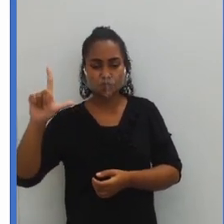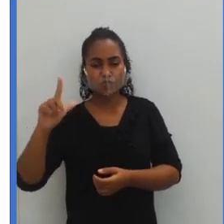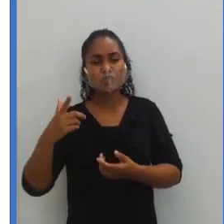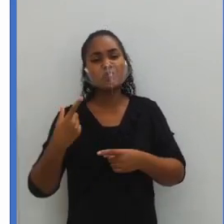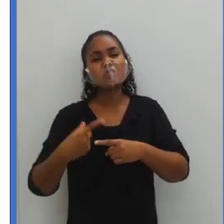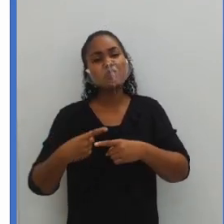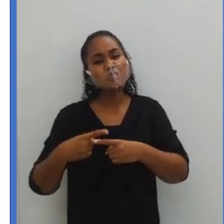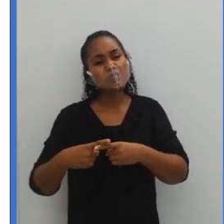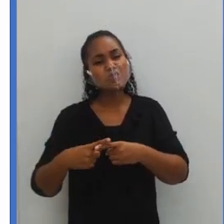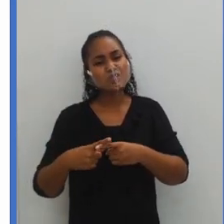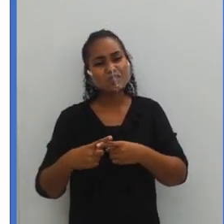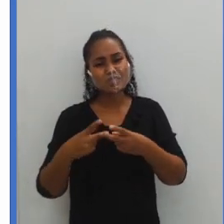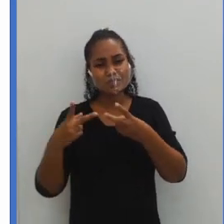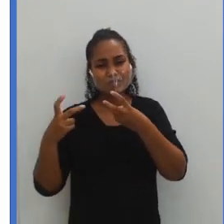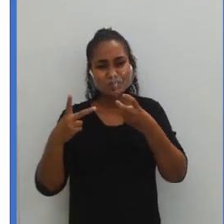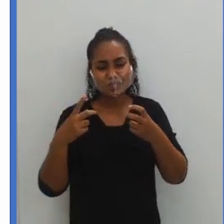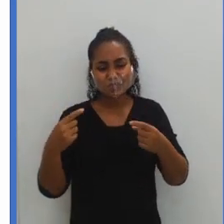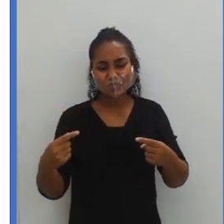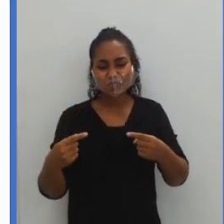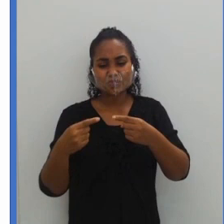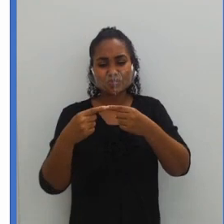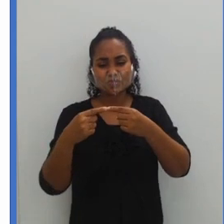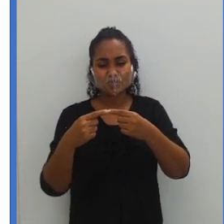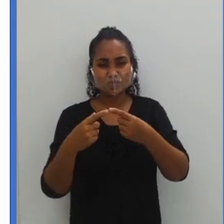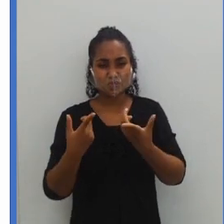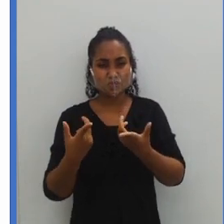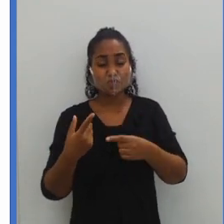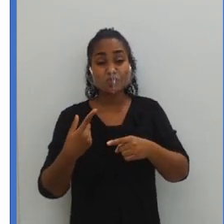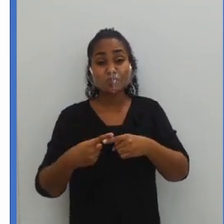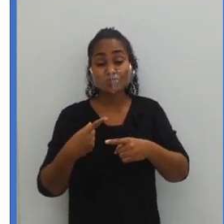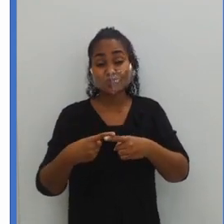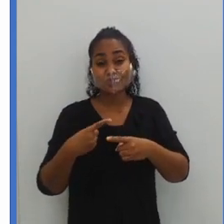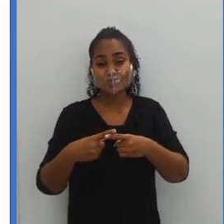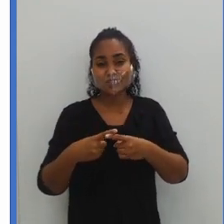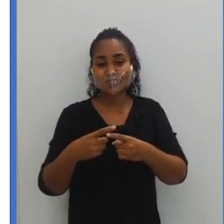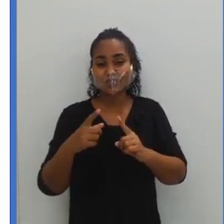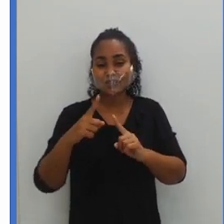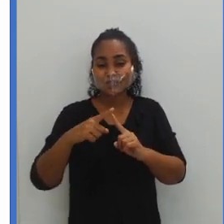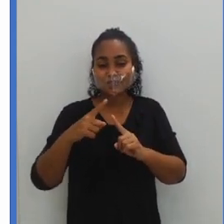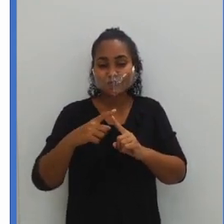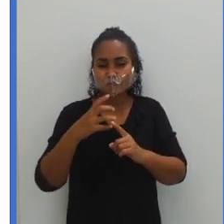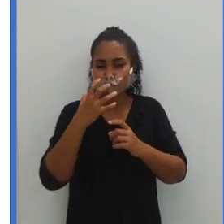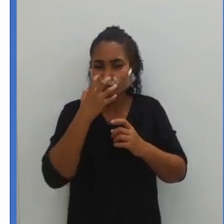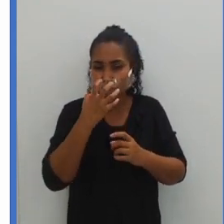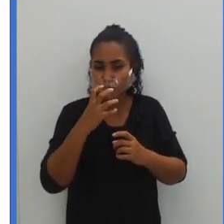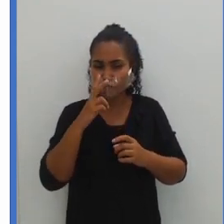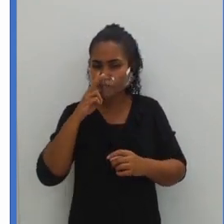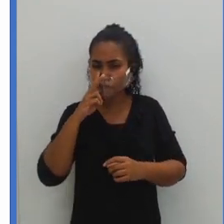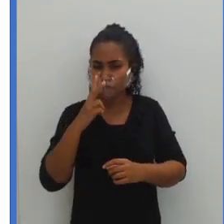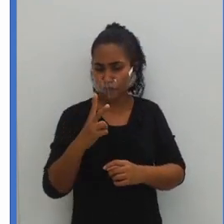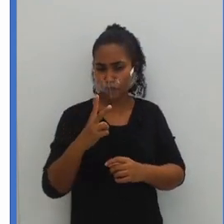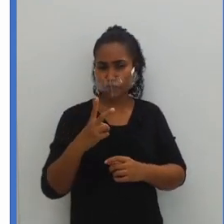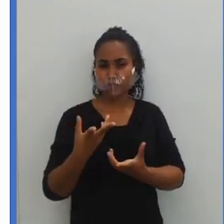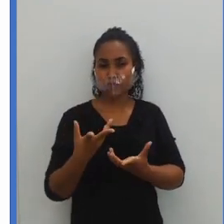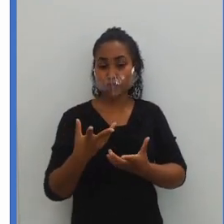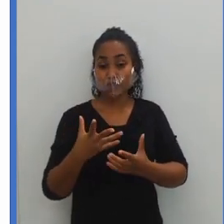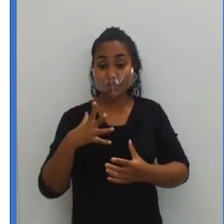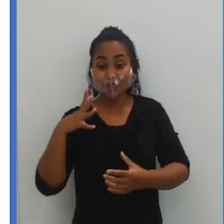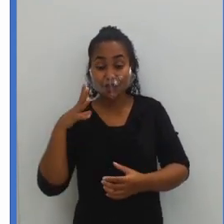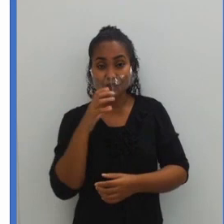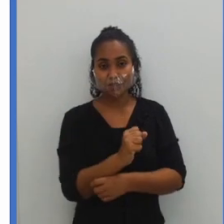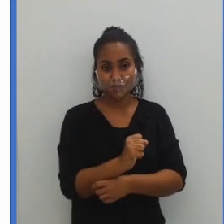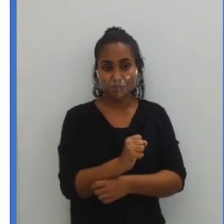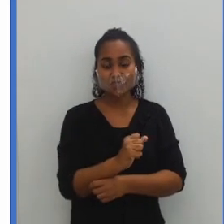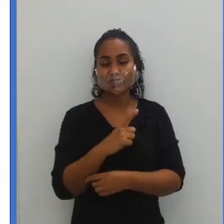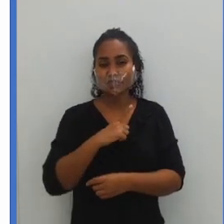Suelen e o Bulldog são cachorros que eram relacionados a jiu-jitsu como mascotes? Porque o Pitbull é uma raça extremamente forte, é